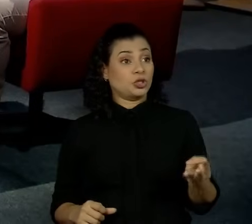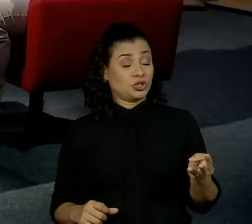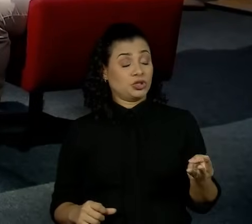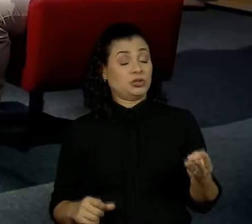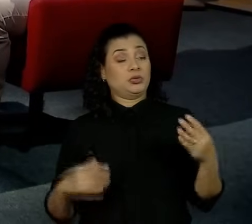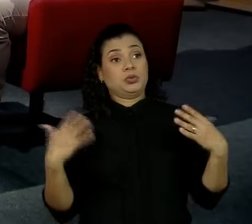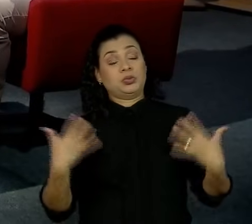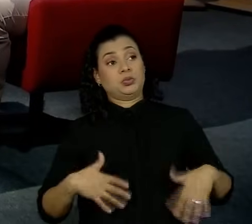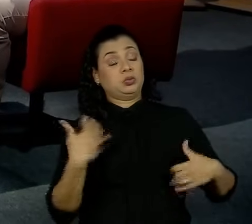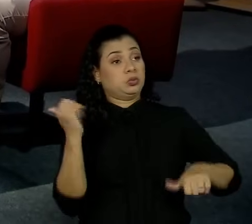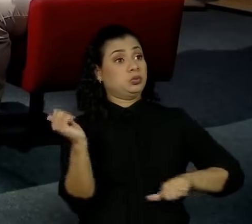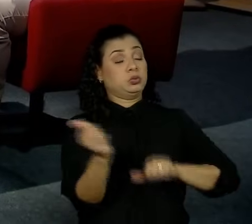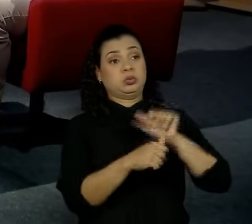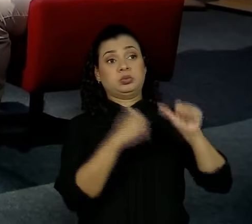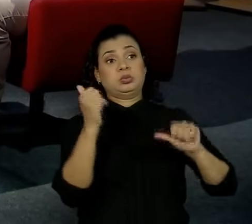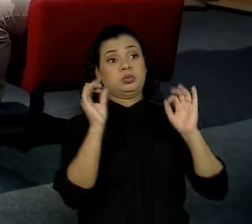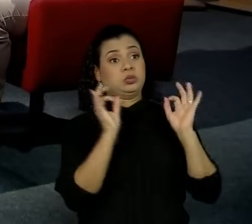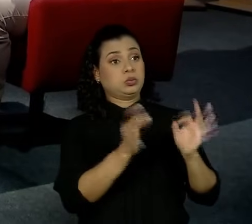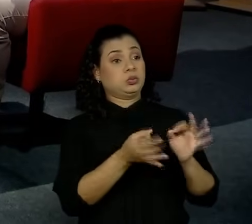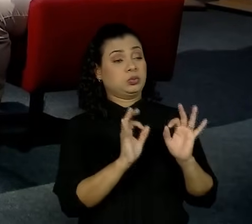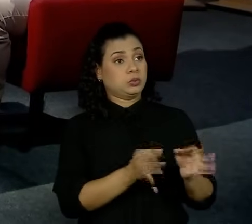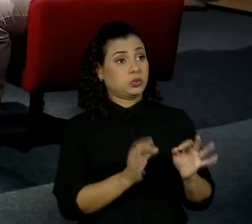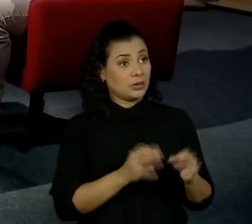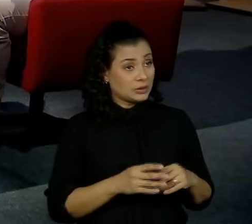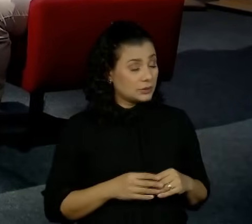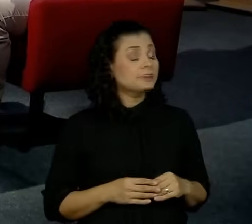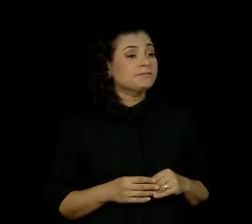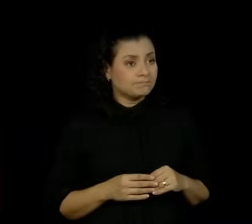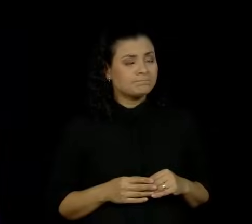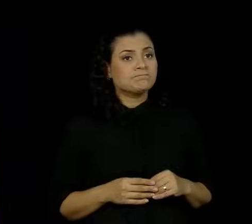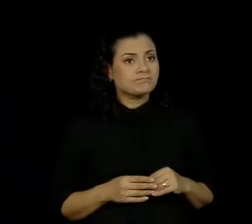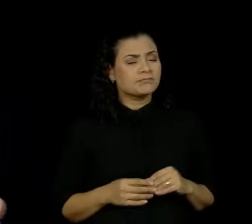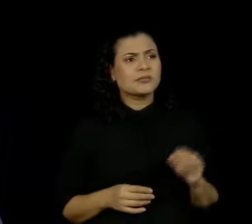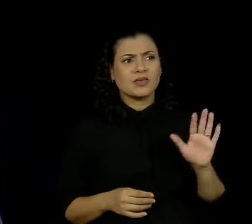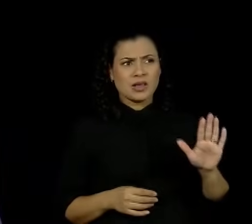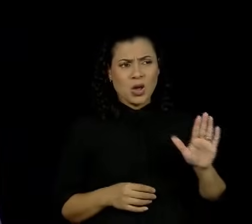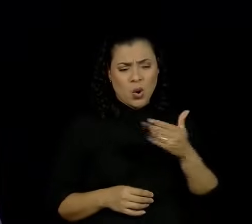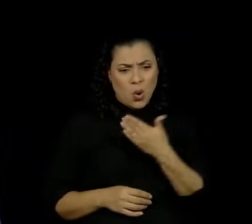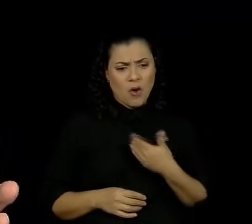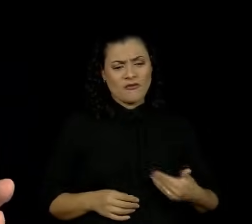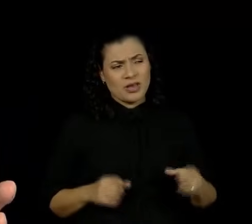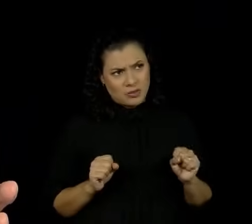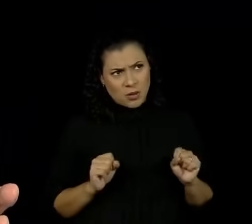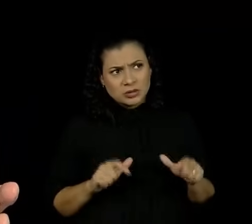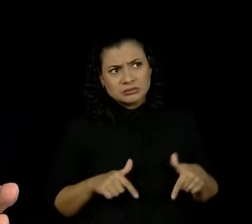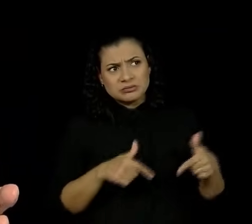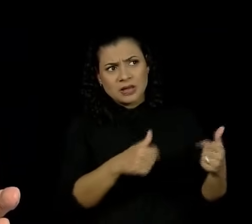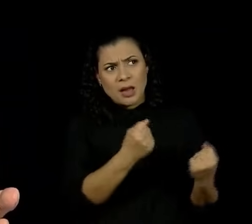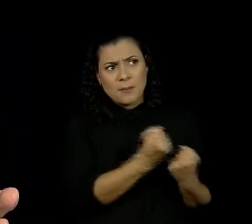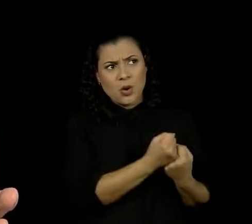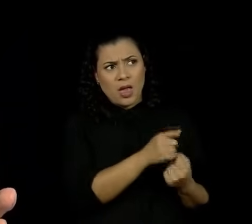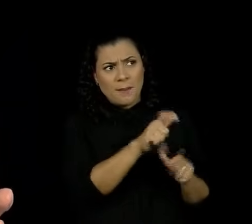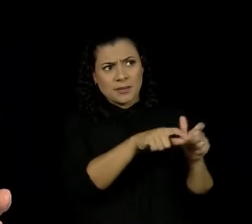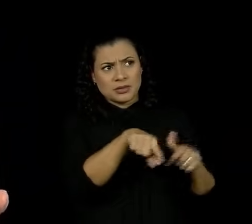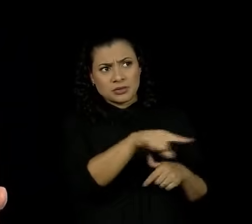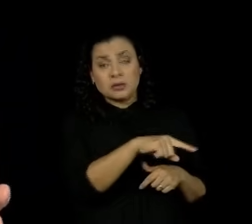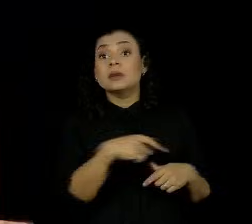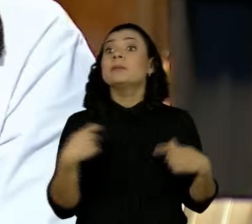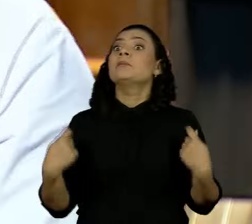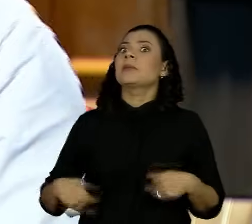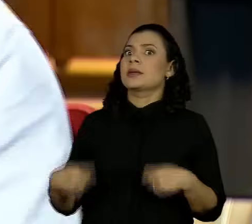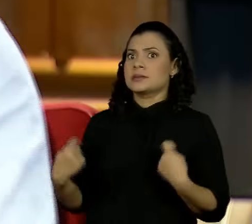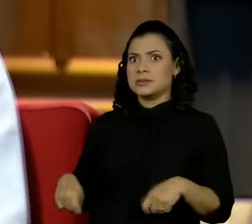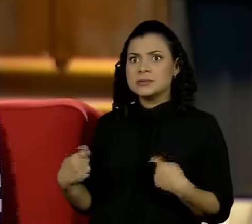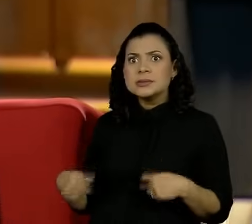mudança gigantesca aí, Sim. né? O Estado pode entrar aí também para apoiar essas Não, pessoas? precisa entrar.